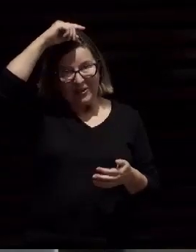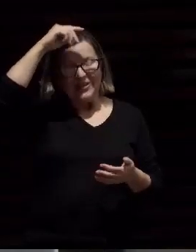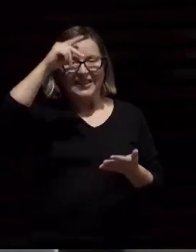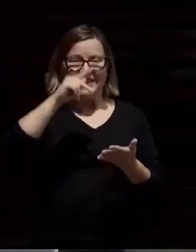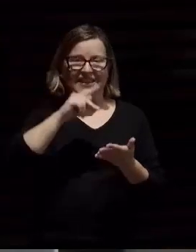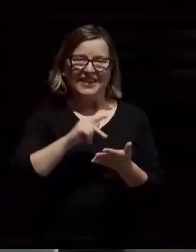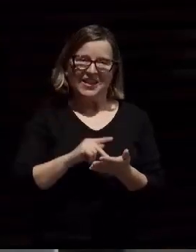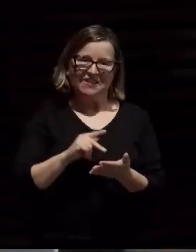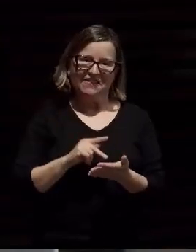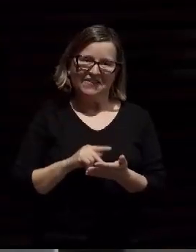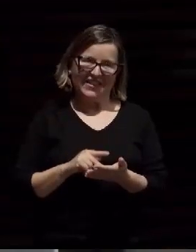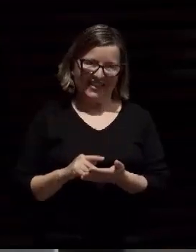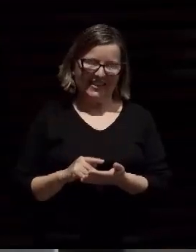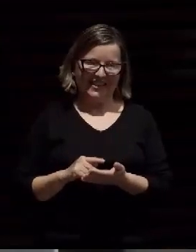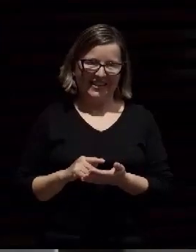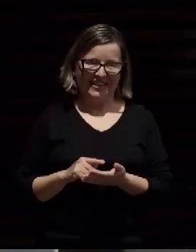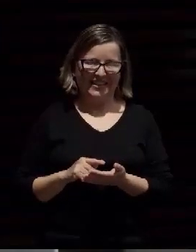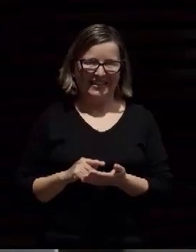verdade.